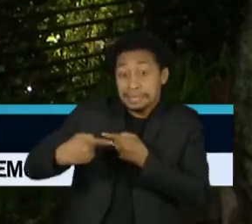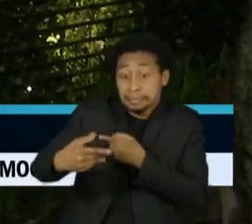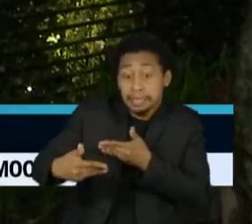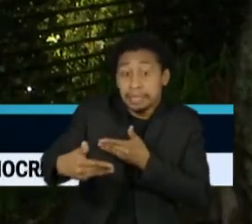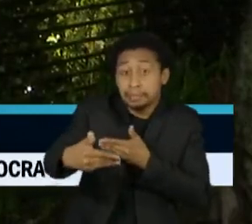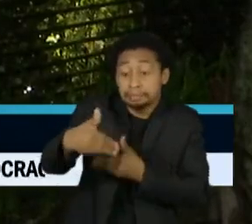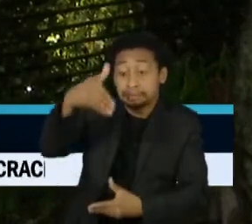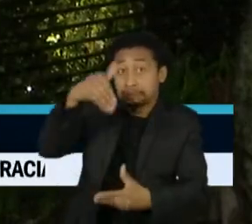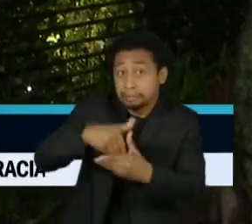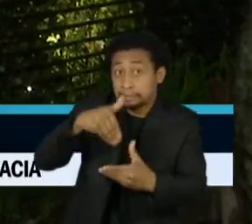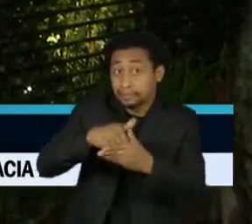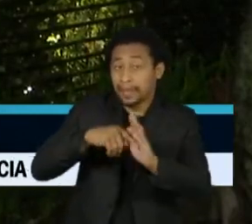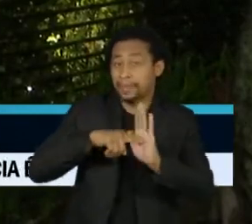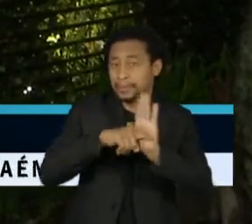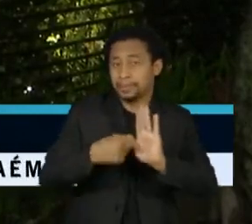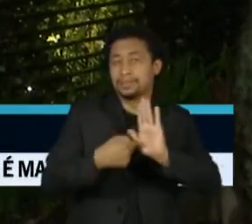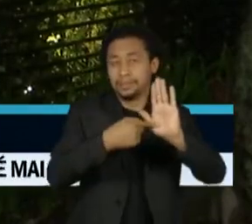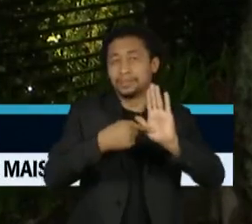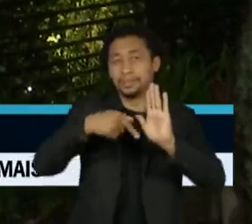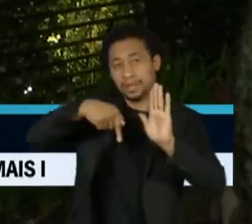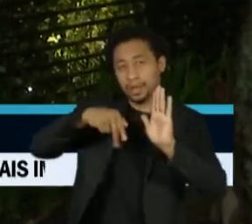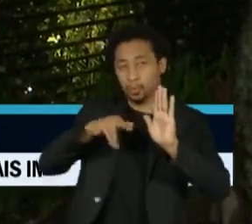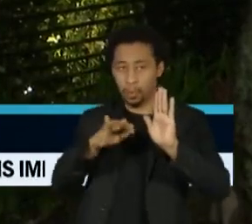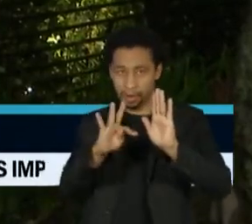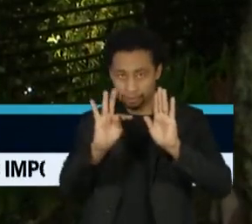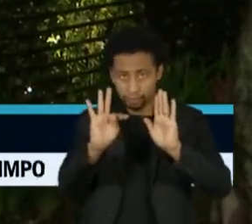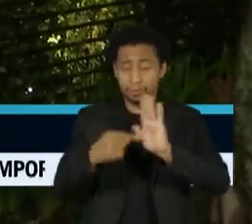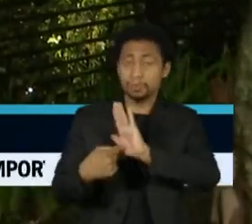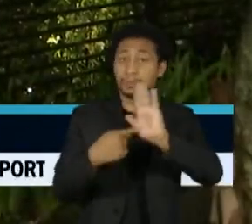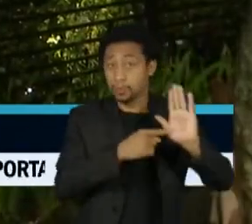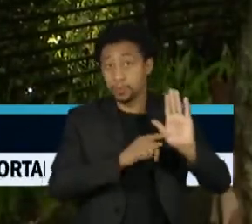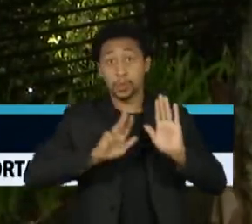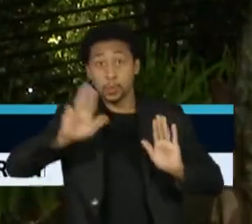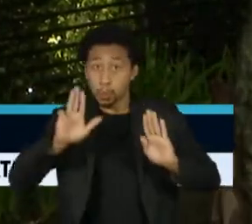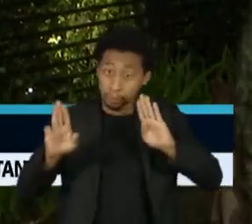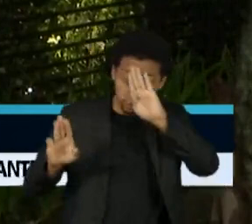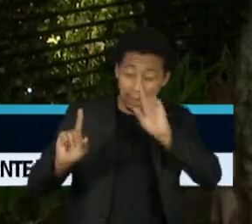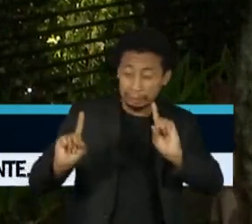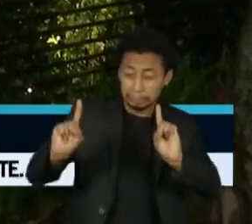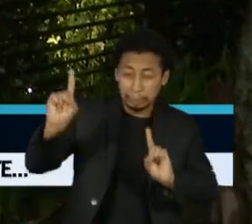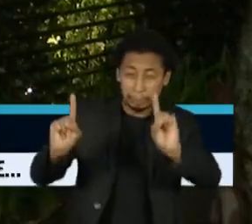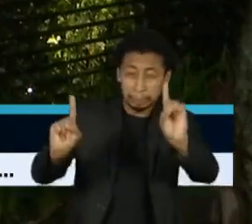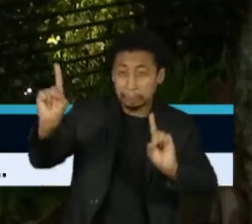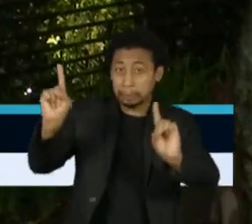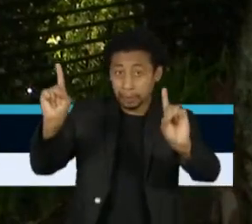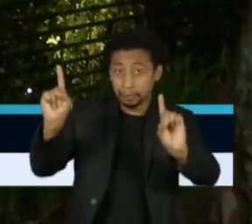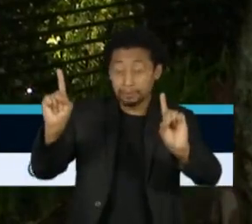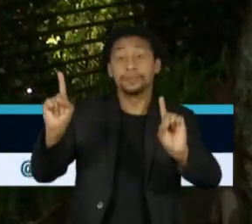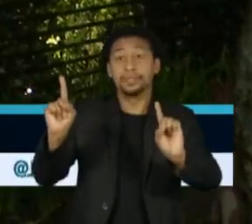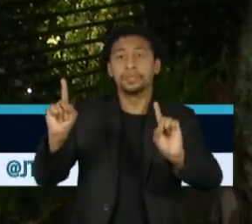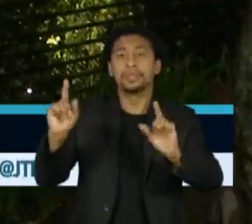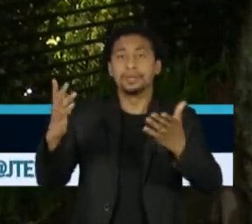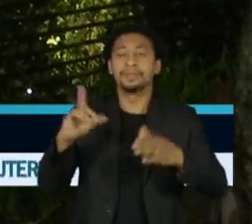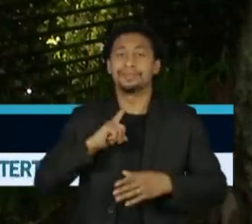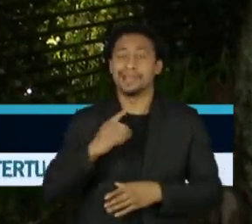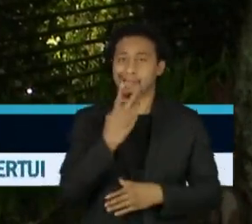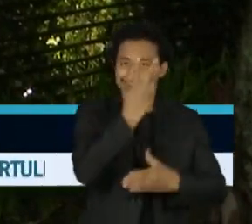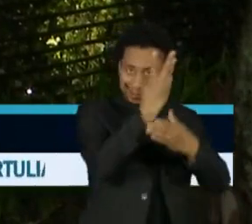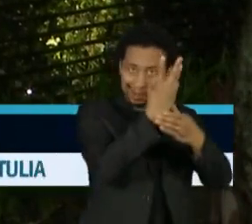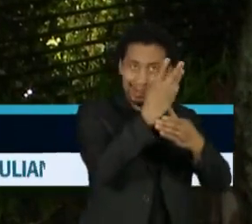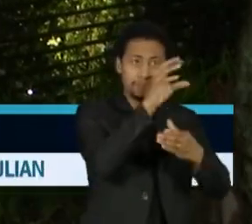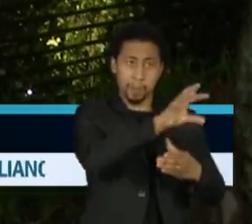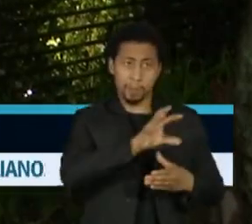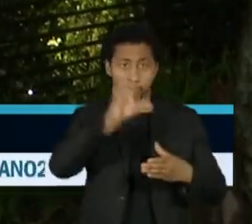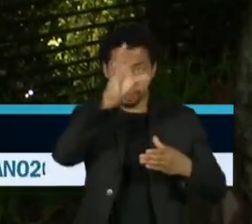consultoria Quest mostra que Lula e Bolsonaro travam uma disputa acirrada pelos votos em dois dos três maiores colégios eleitorais do